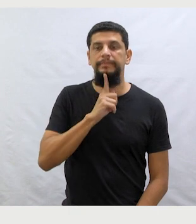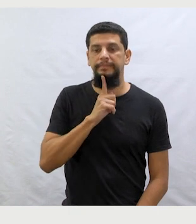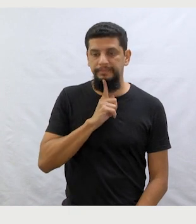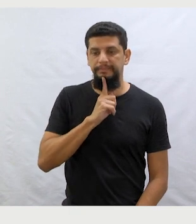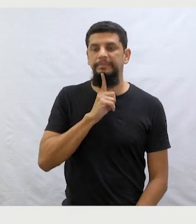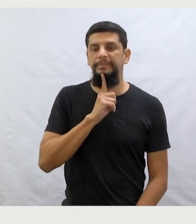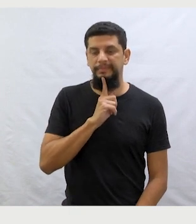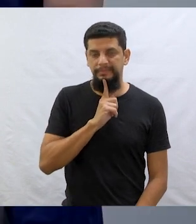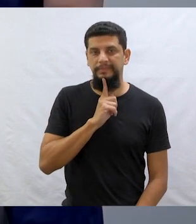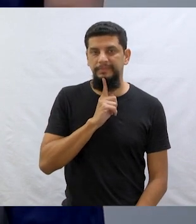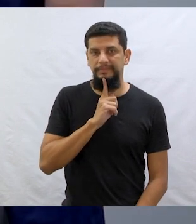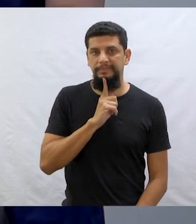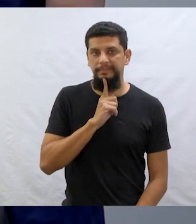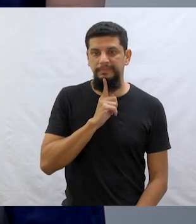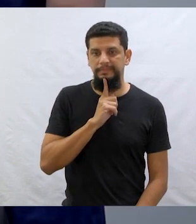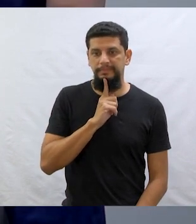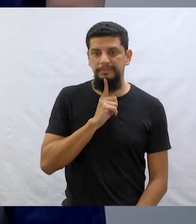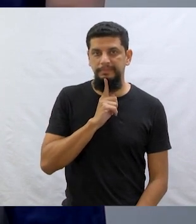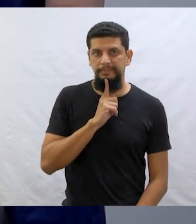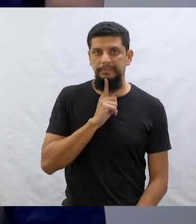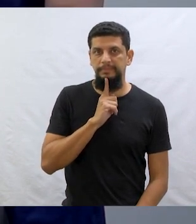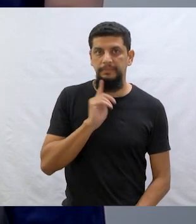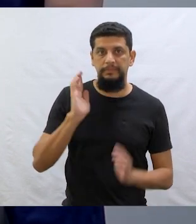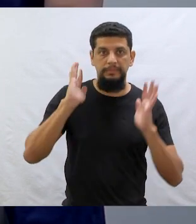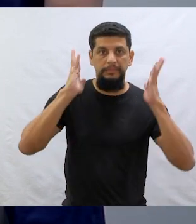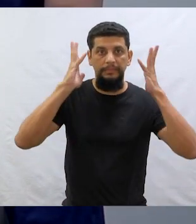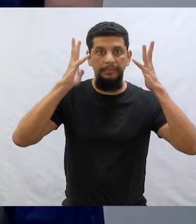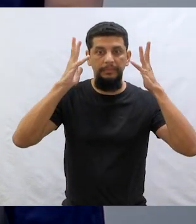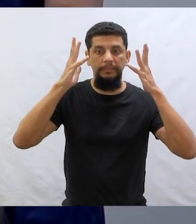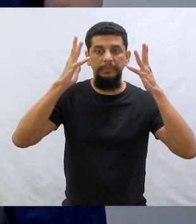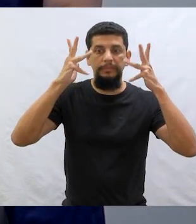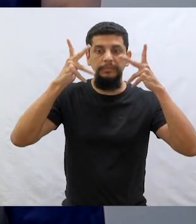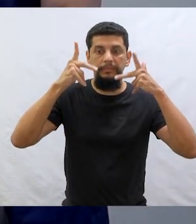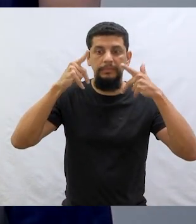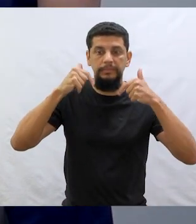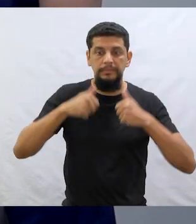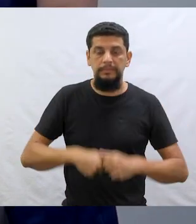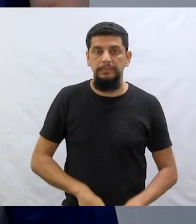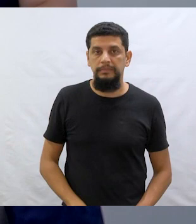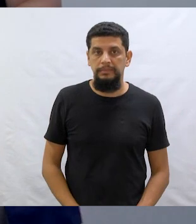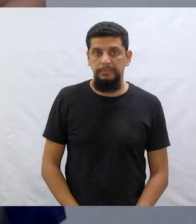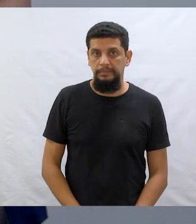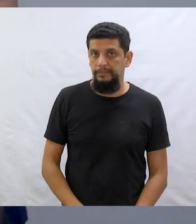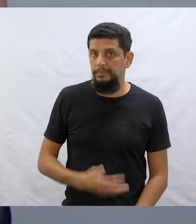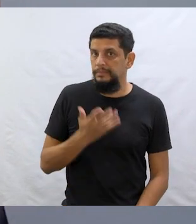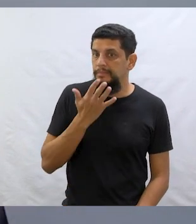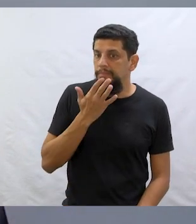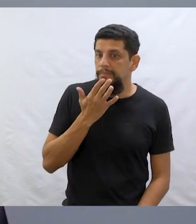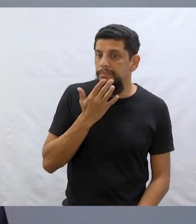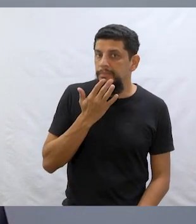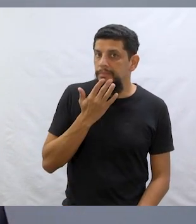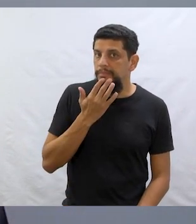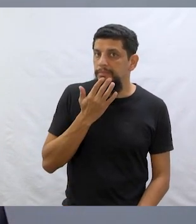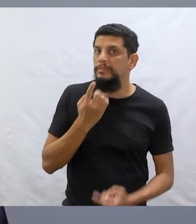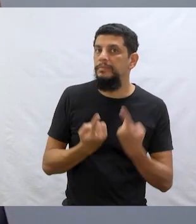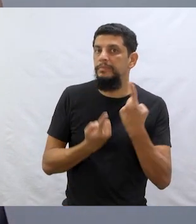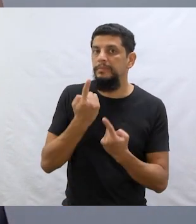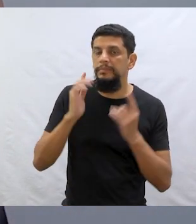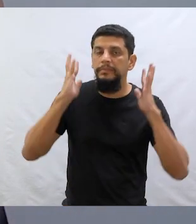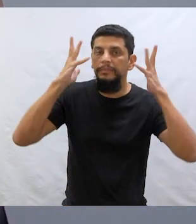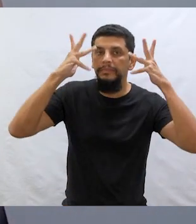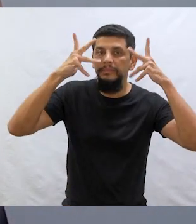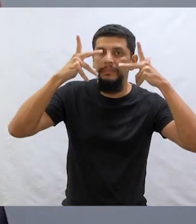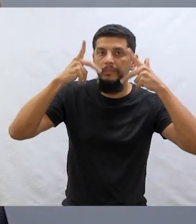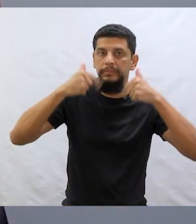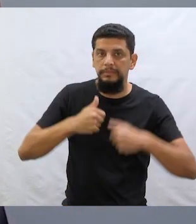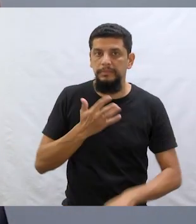Amarelo! É o animalzinho da cor amarelo. E qual